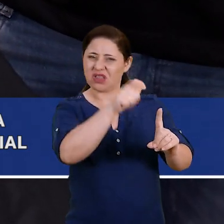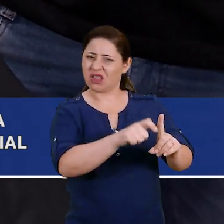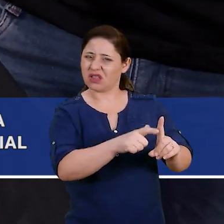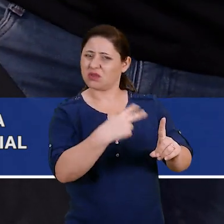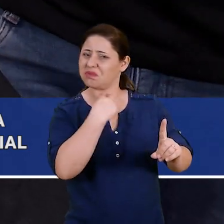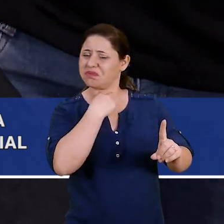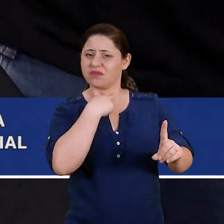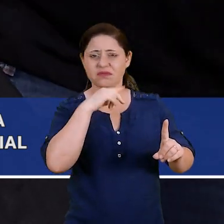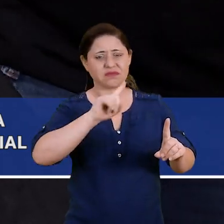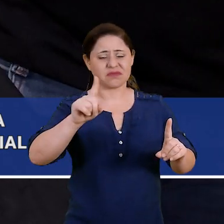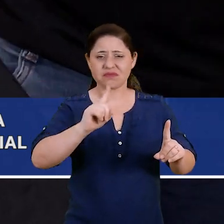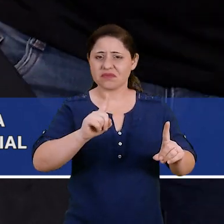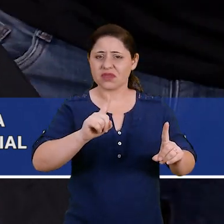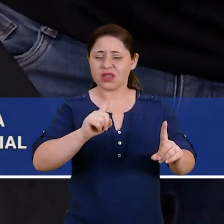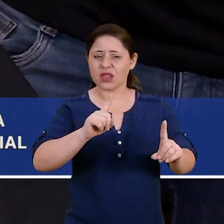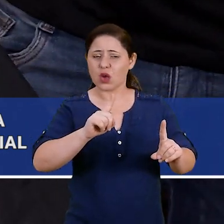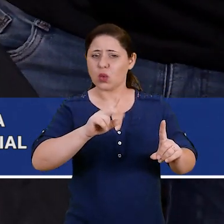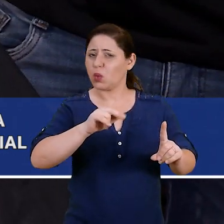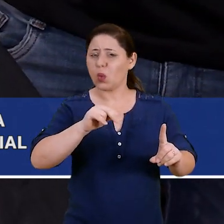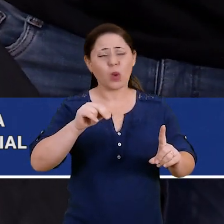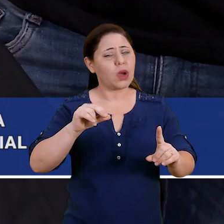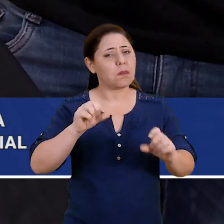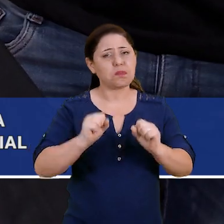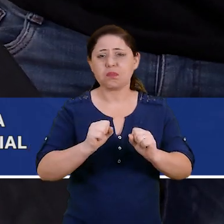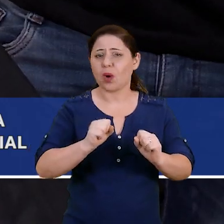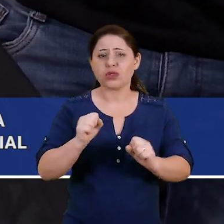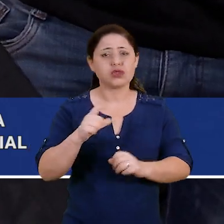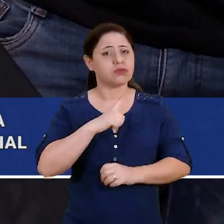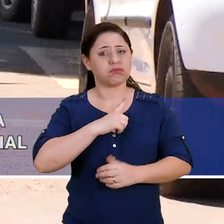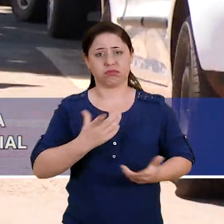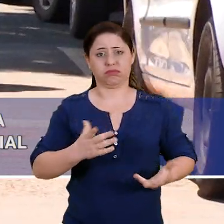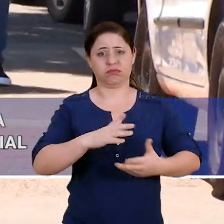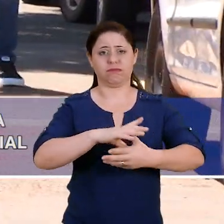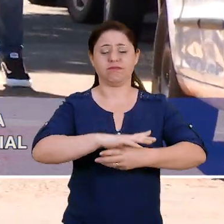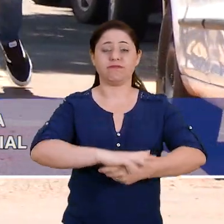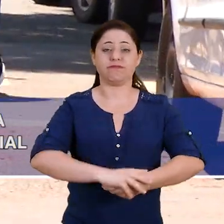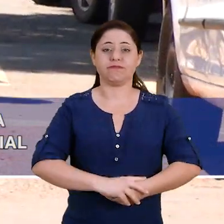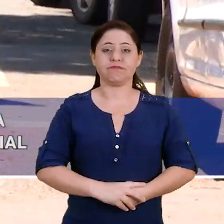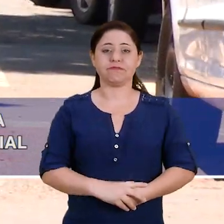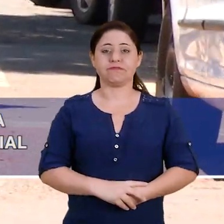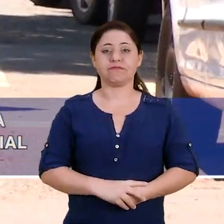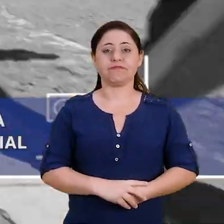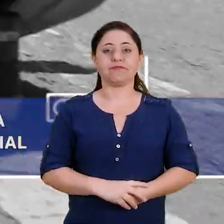mulher, entendeu? Isso aí jamais poderá existir isso.